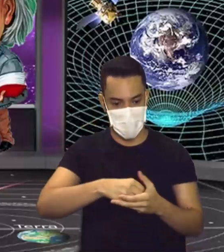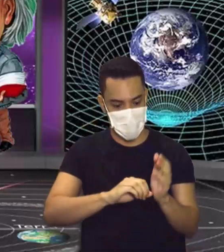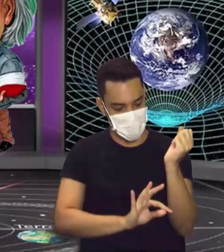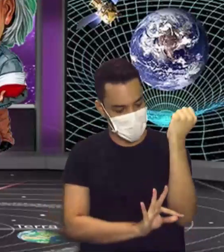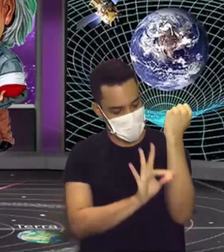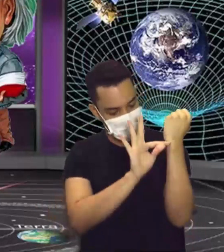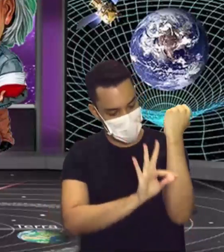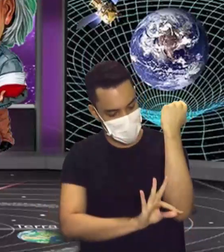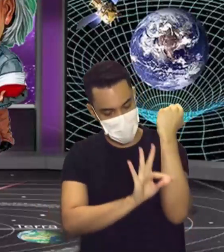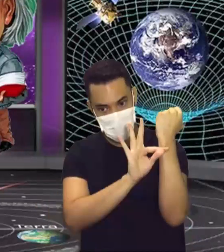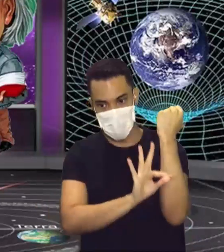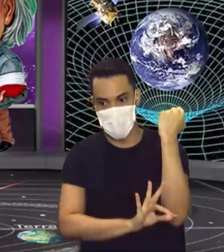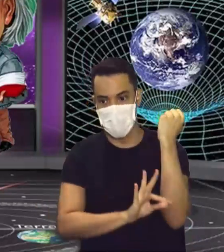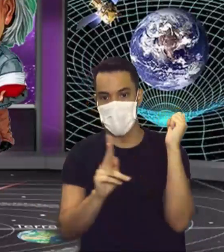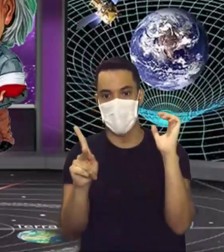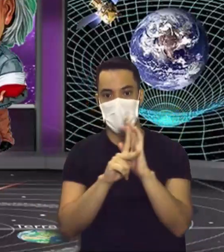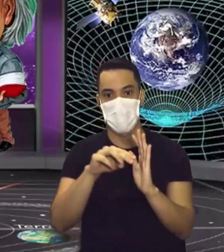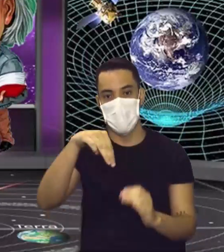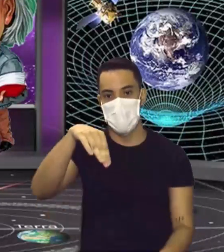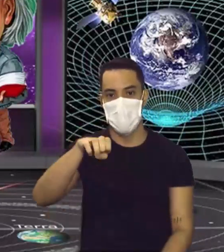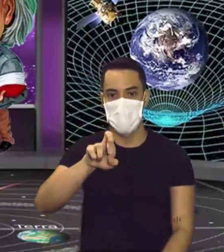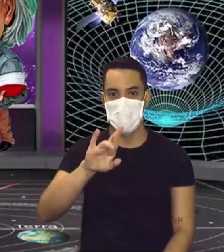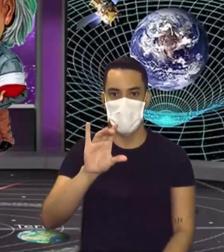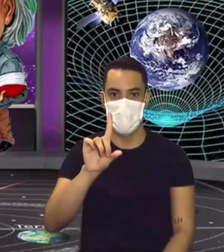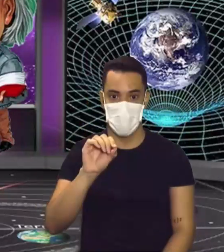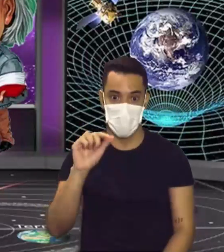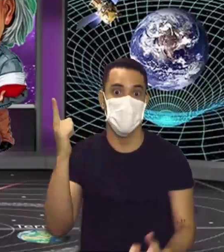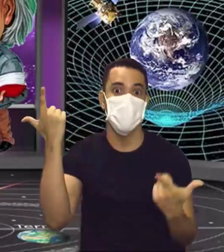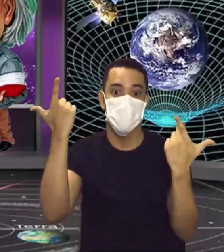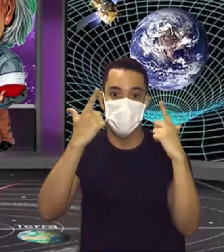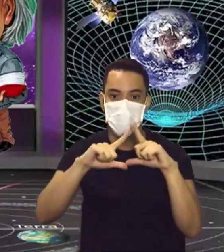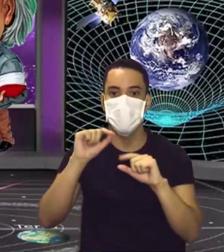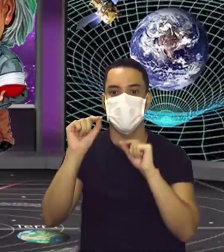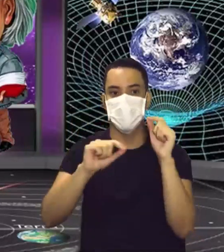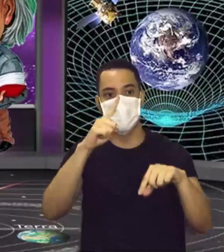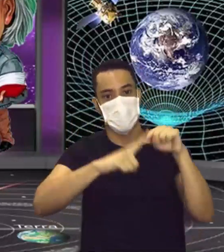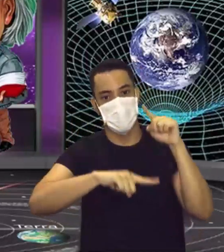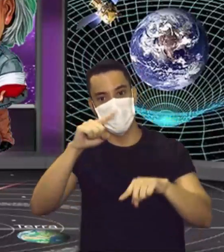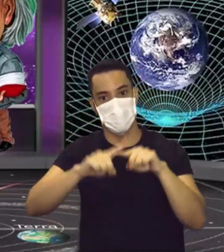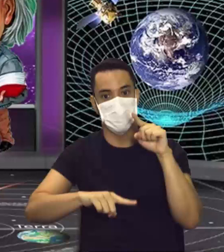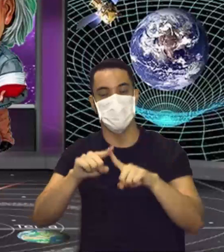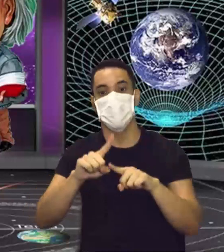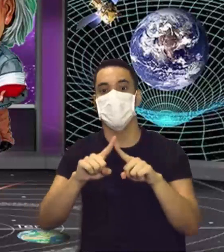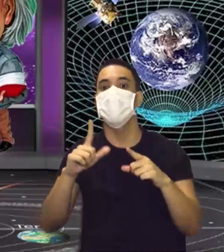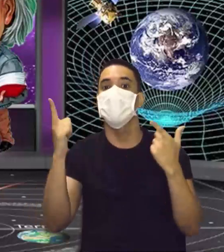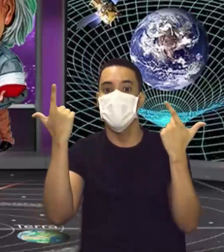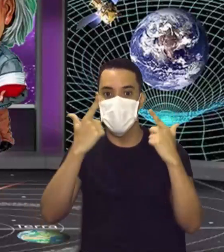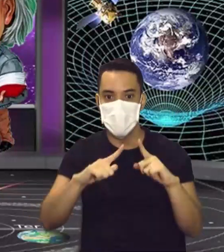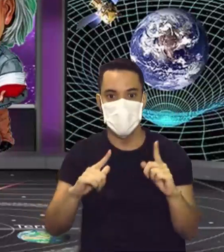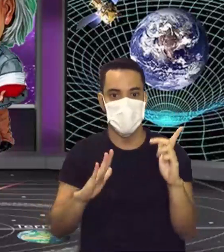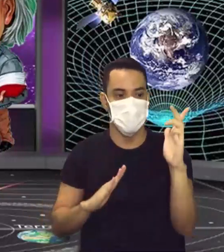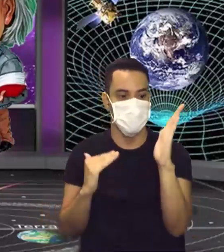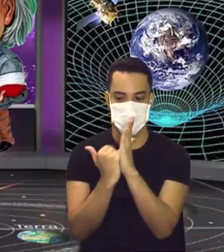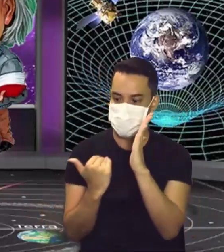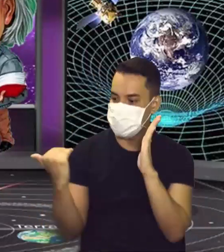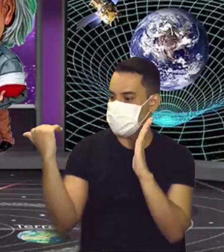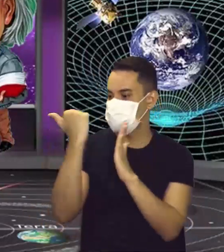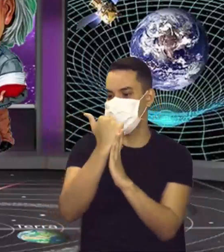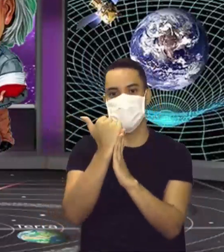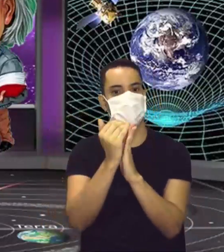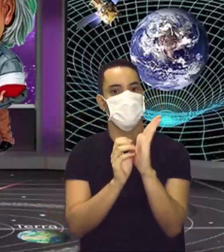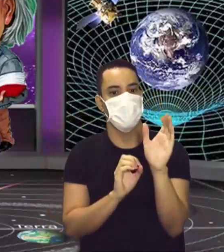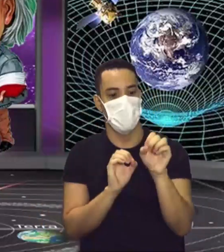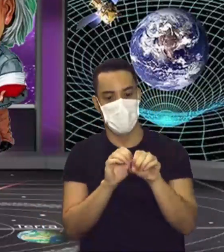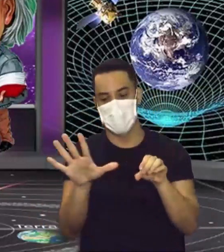certa temperatura, ele conseguiu tornar esse material um supercondutor. O que classifica o material